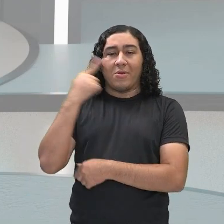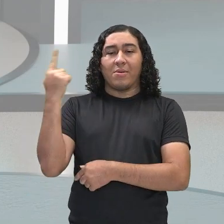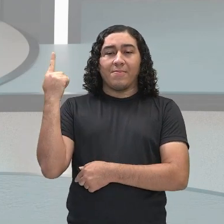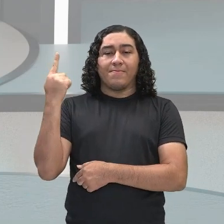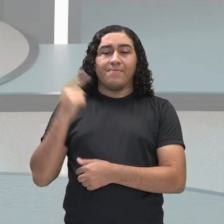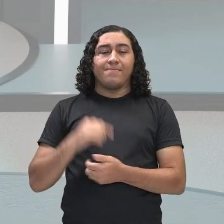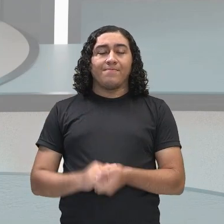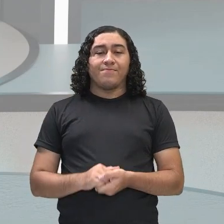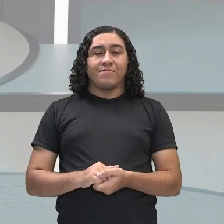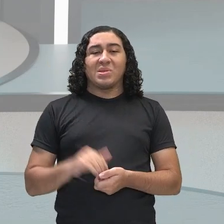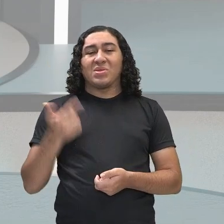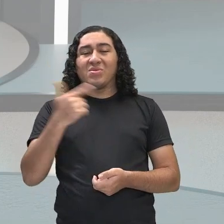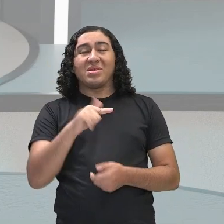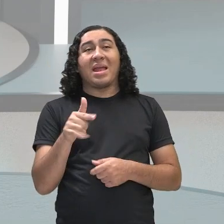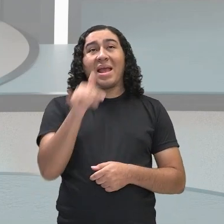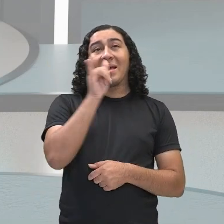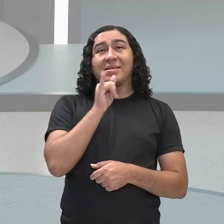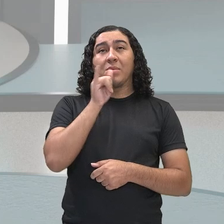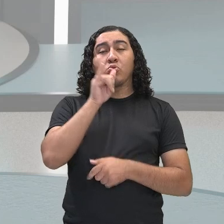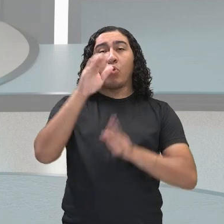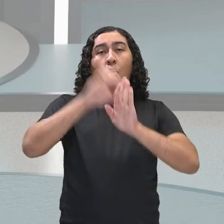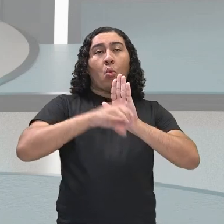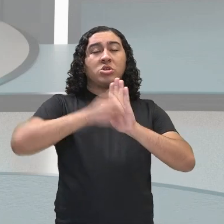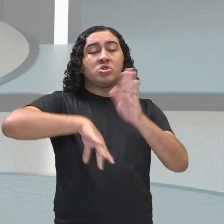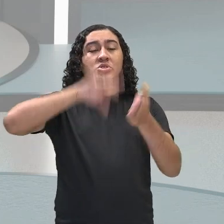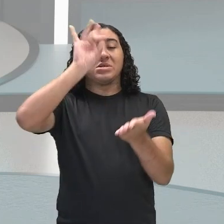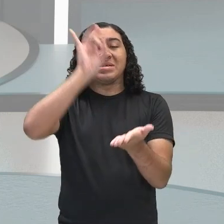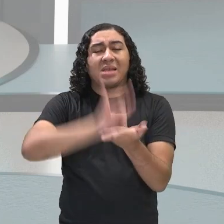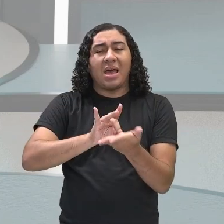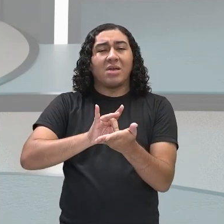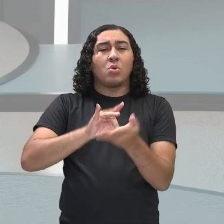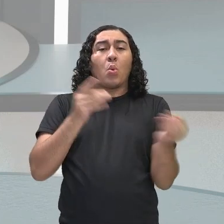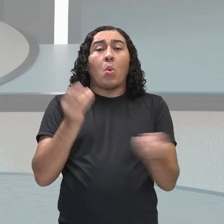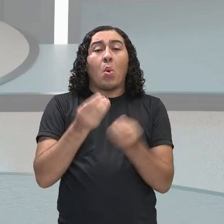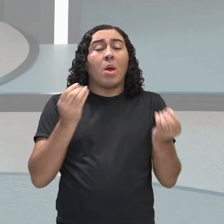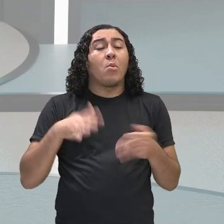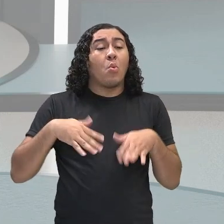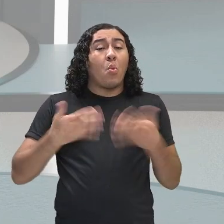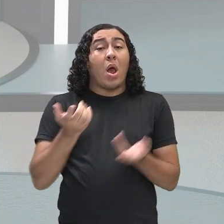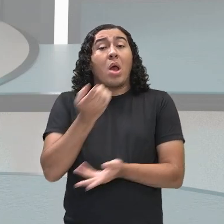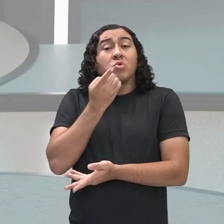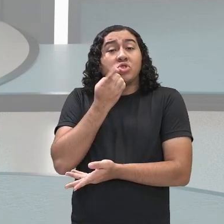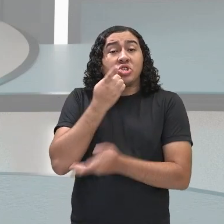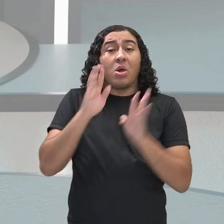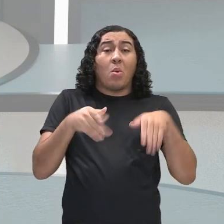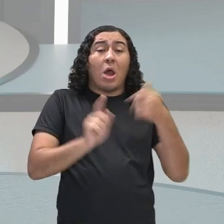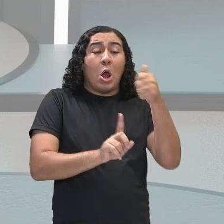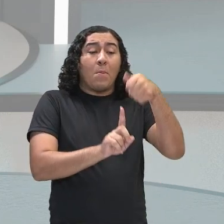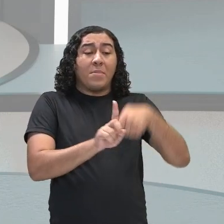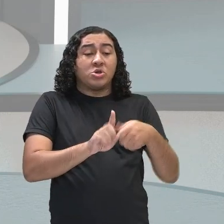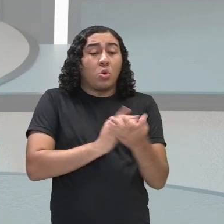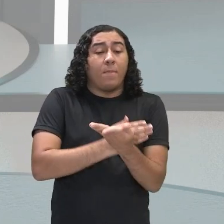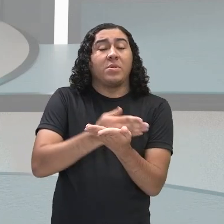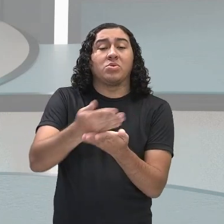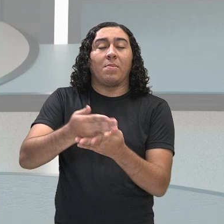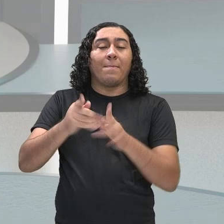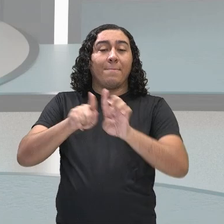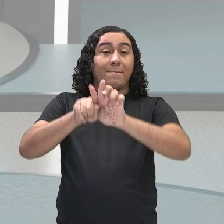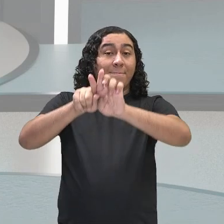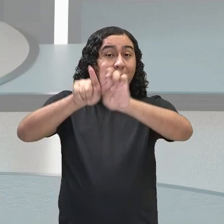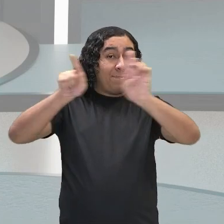não existe uma definição exata quando se iniciou a arte contemporânea, mas a